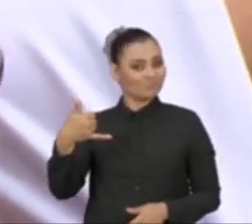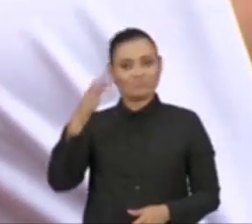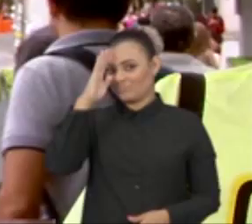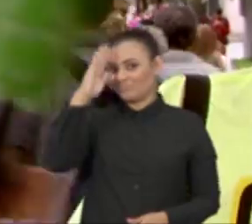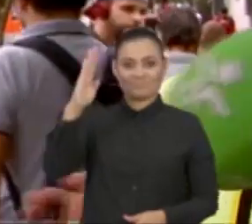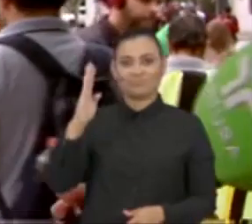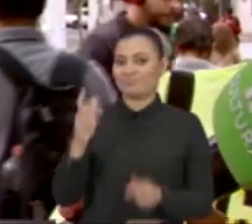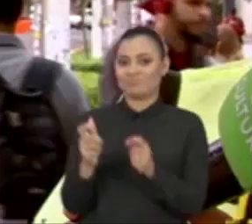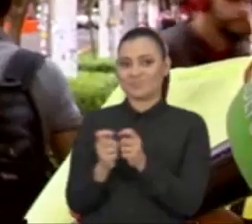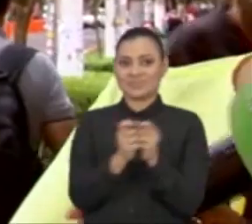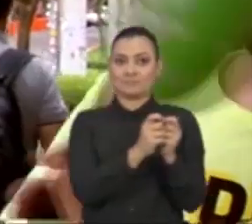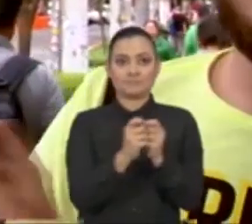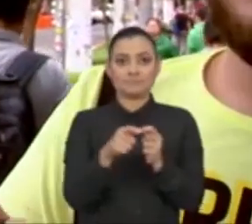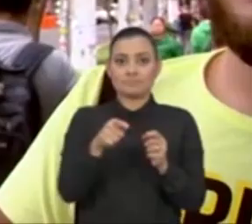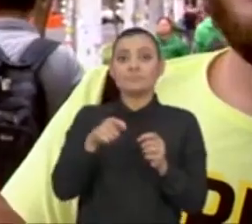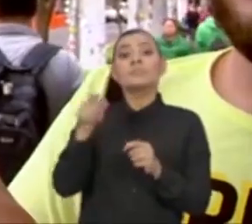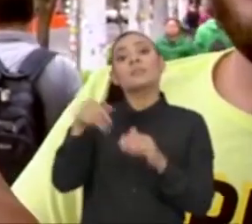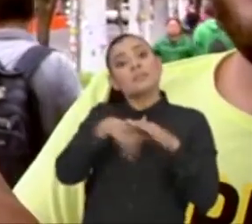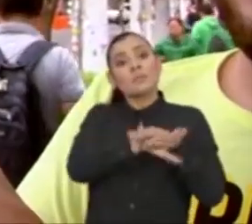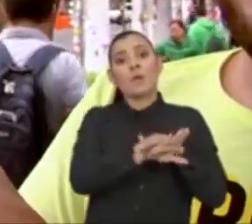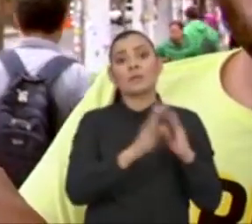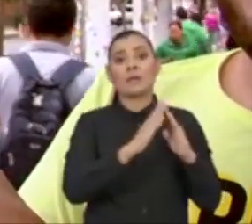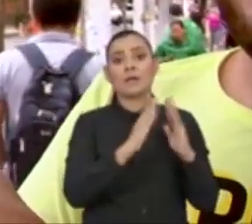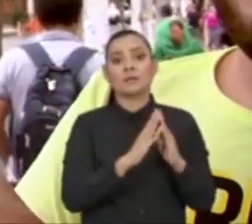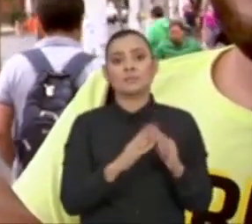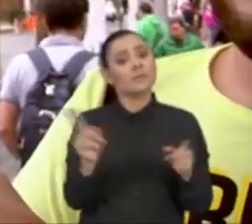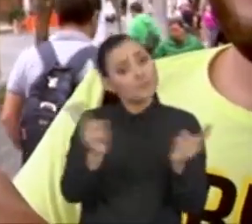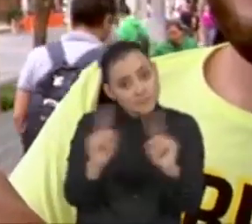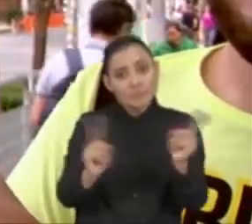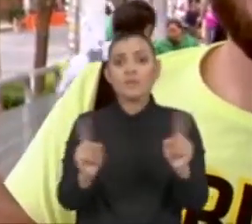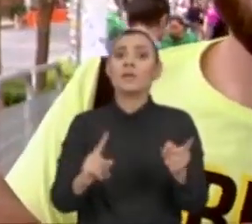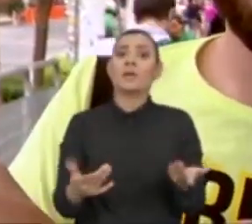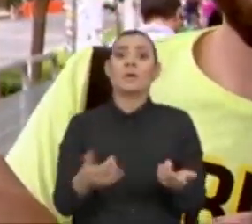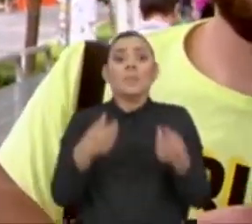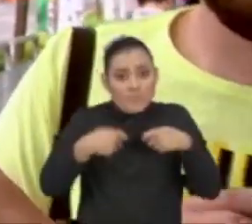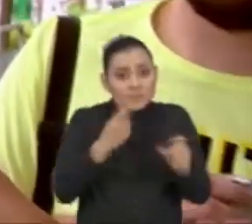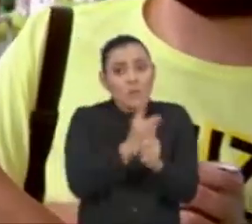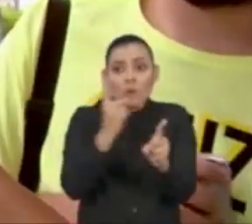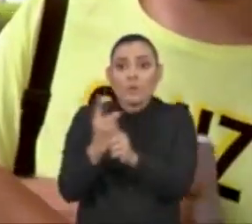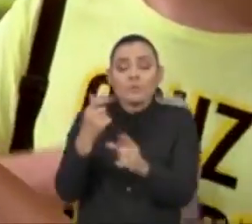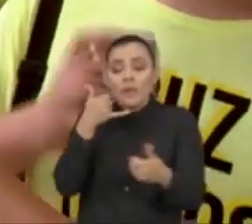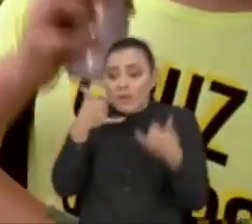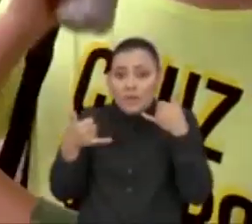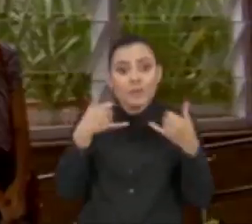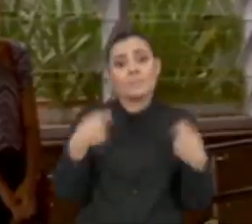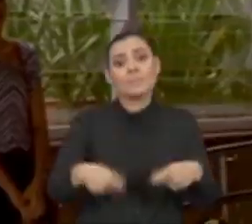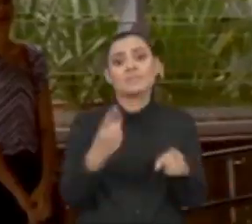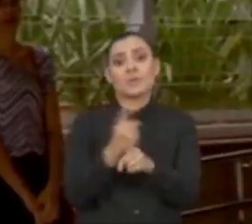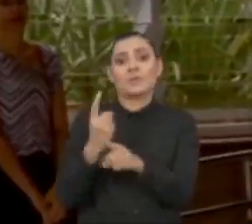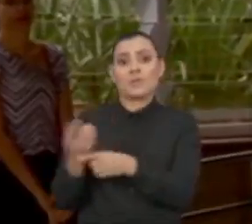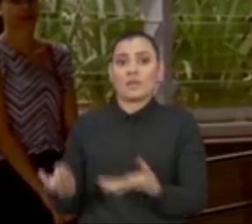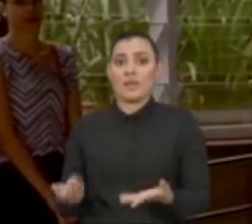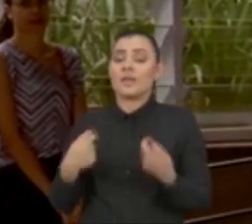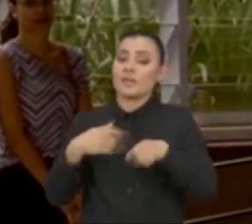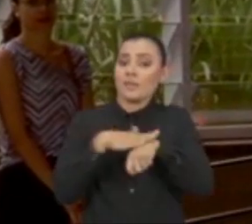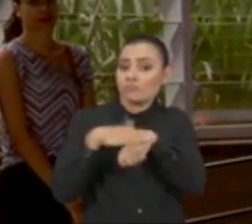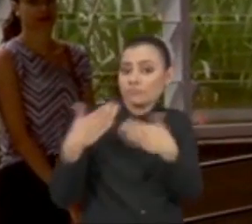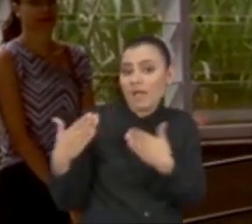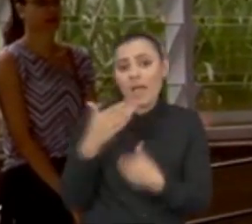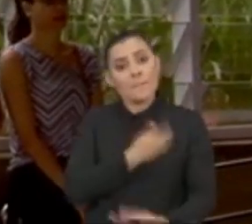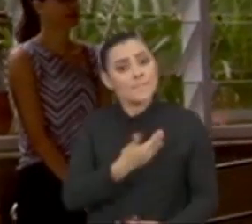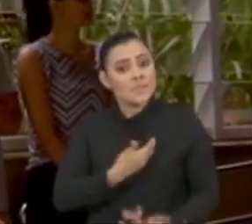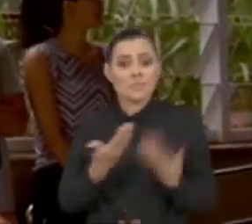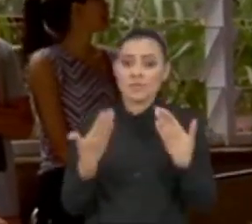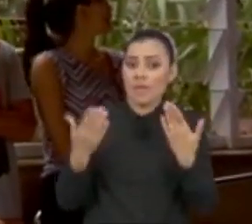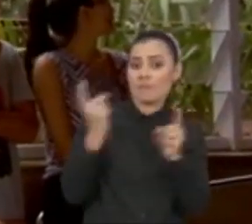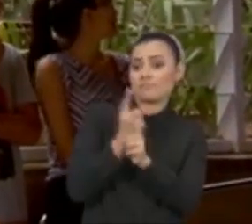absoluto. Por que o celular não fica em casa? Porque senão a gente não acha ninguém. É o dia inteiro na rua. A gente quer falar com os amigos,